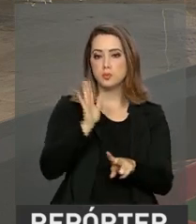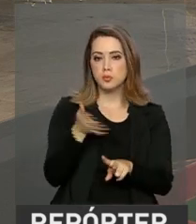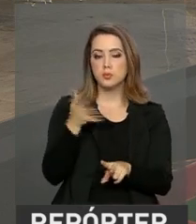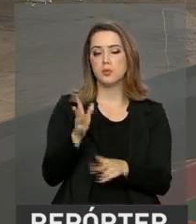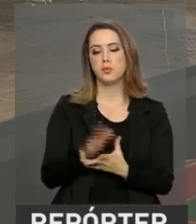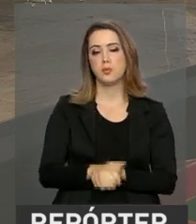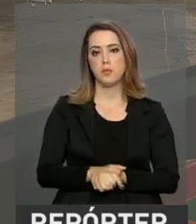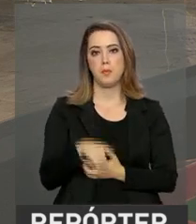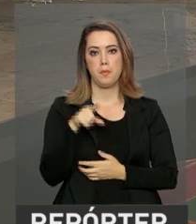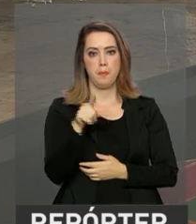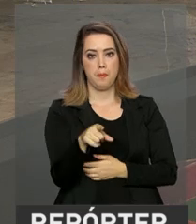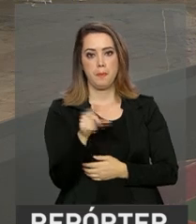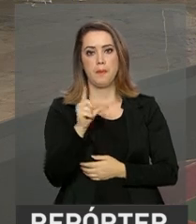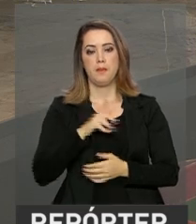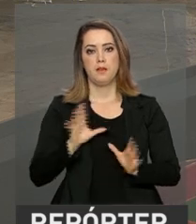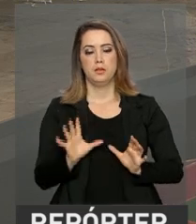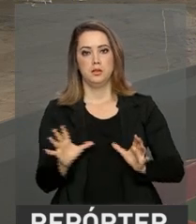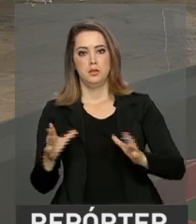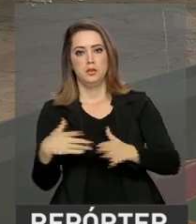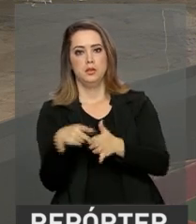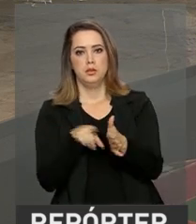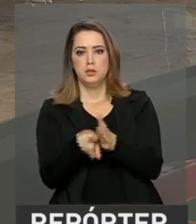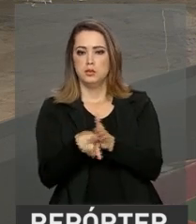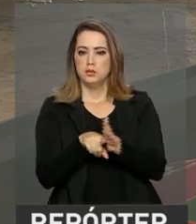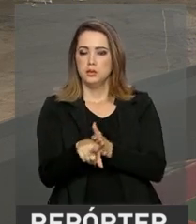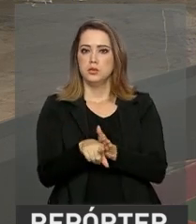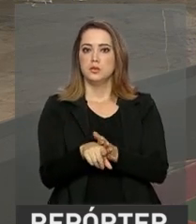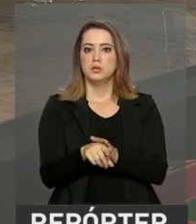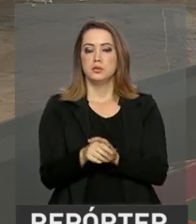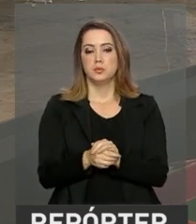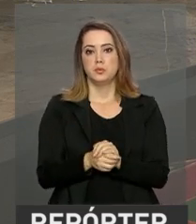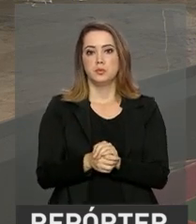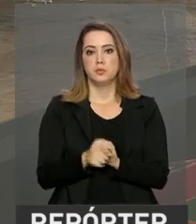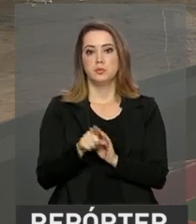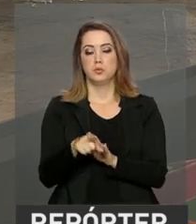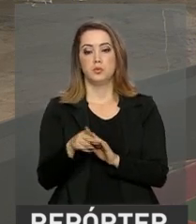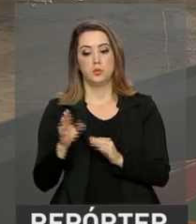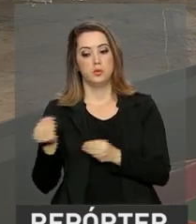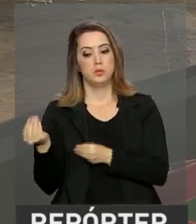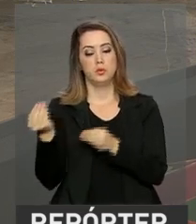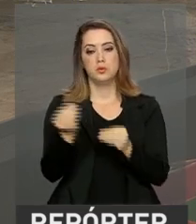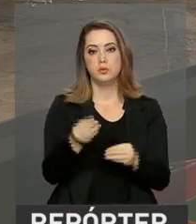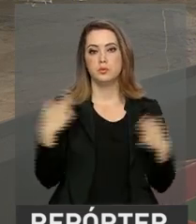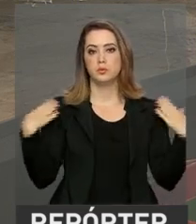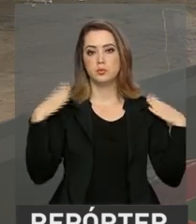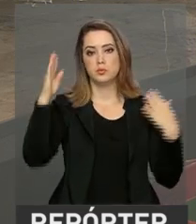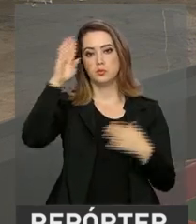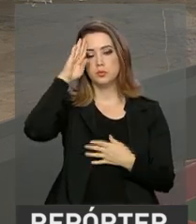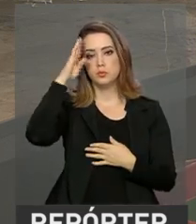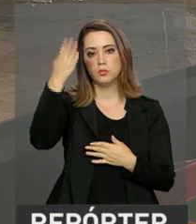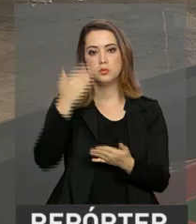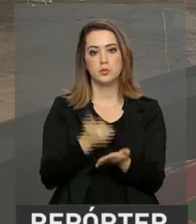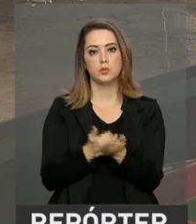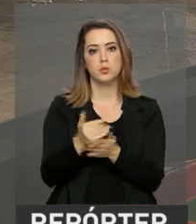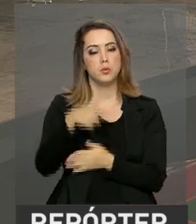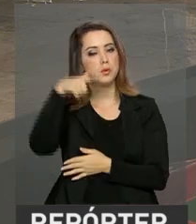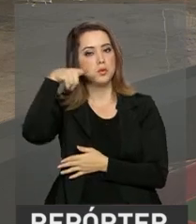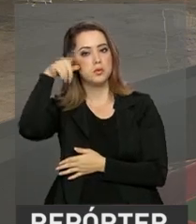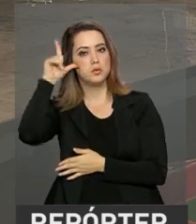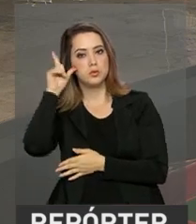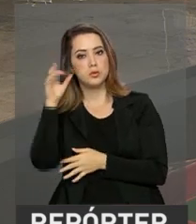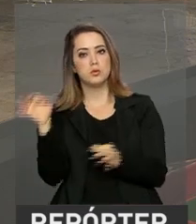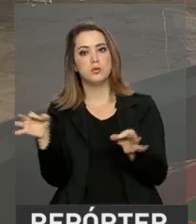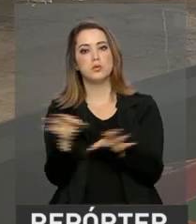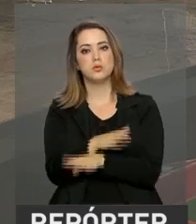ataques. E essa operação aí, que envolve o envio desses militares do governo federal, começou ontem e deve terminar no